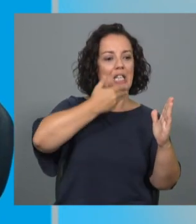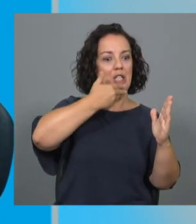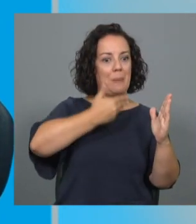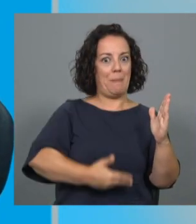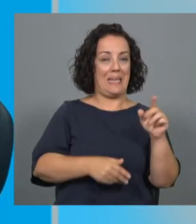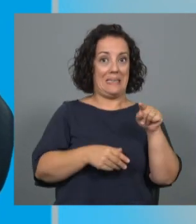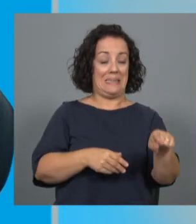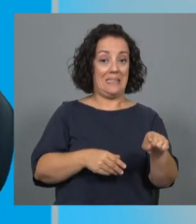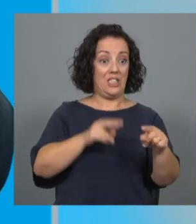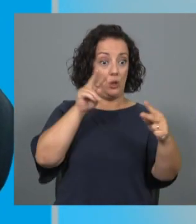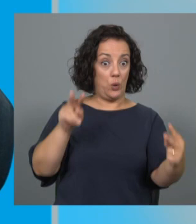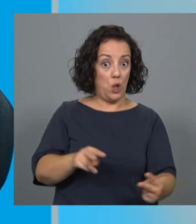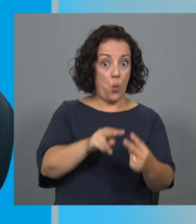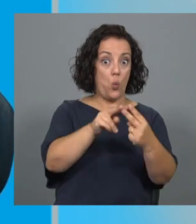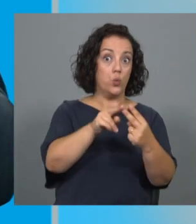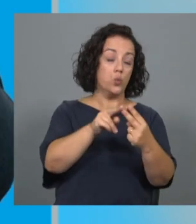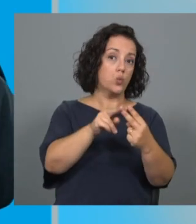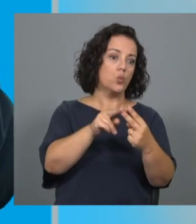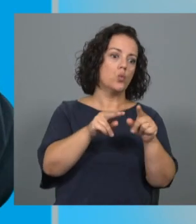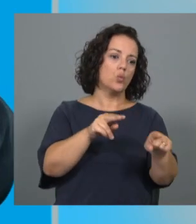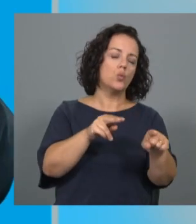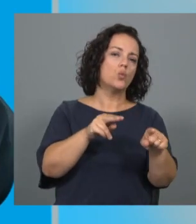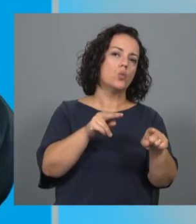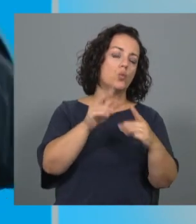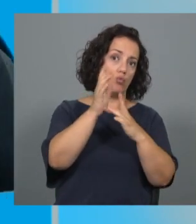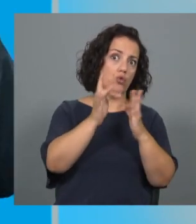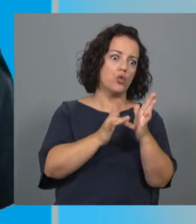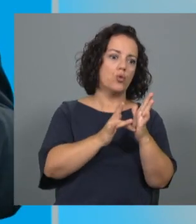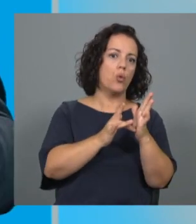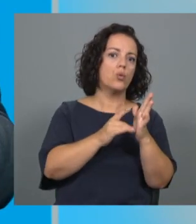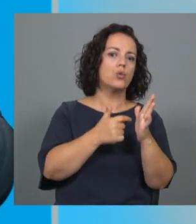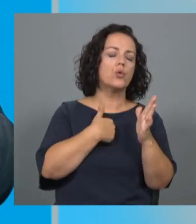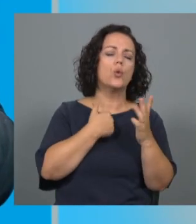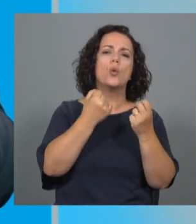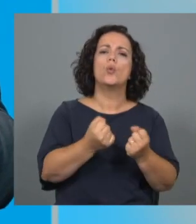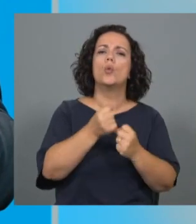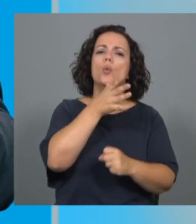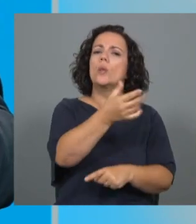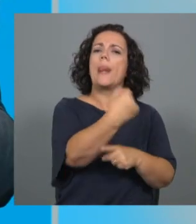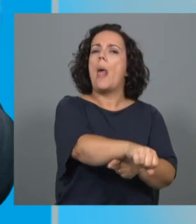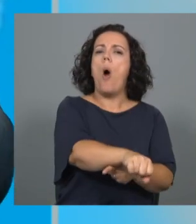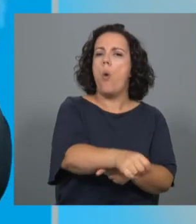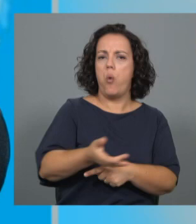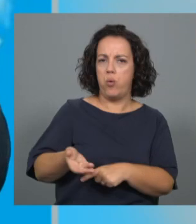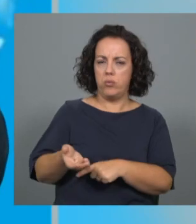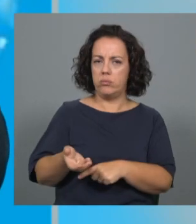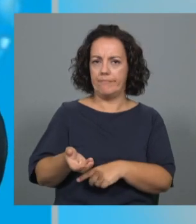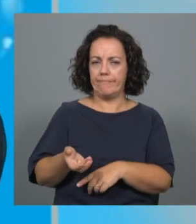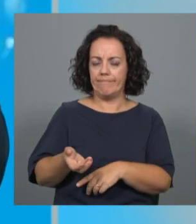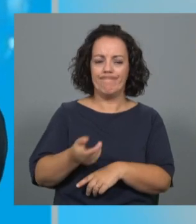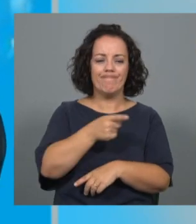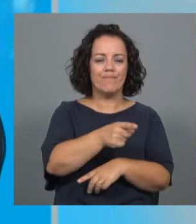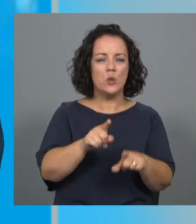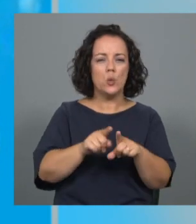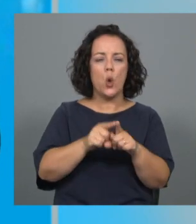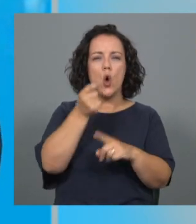Jesus que eu não podia dizer que não. Era algo mais forte do que eu. Um bocadinho